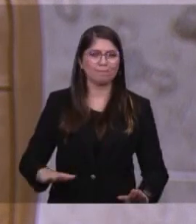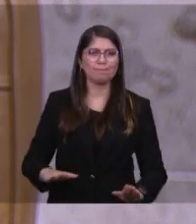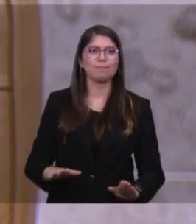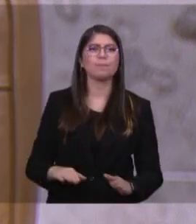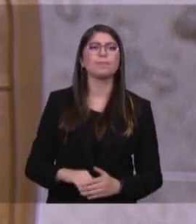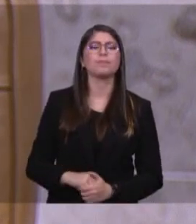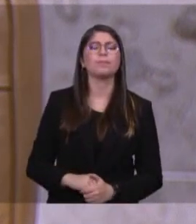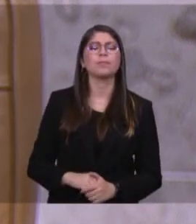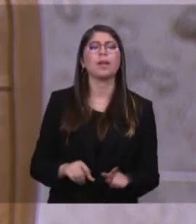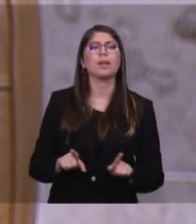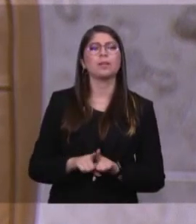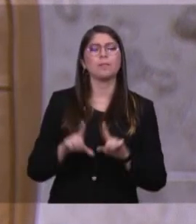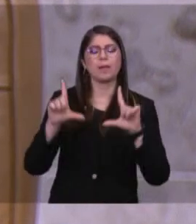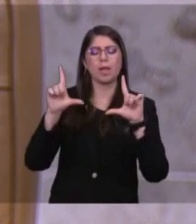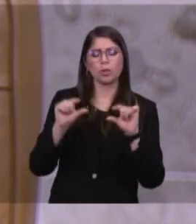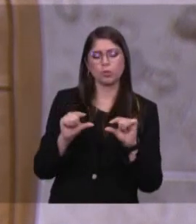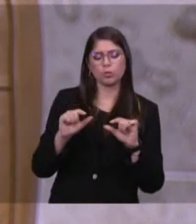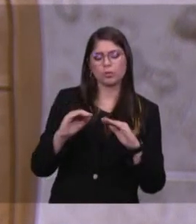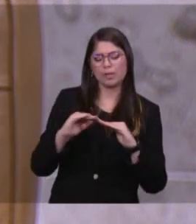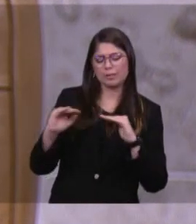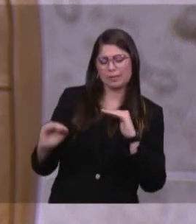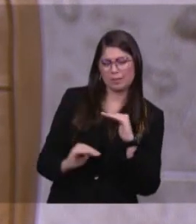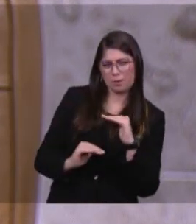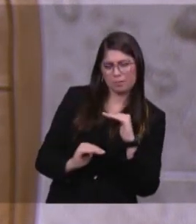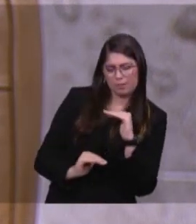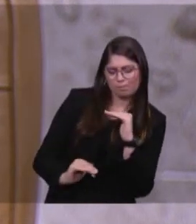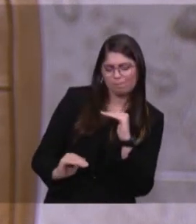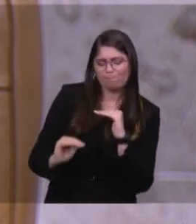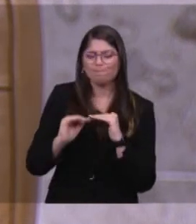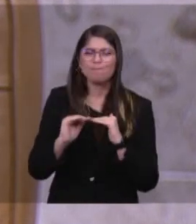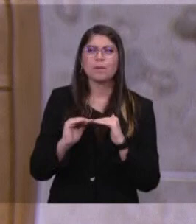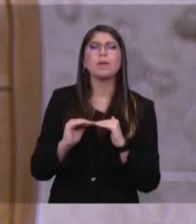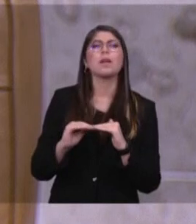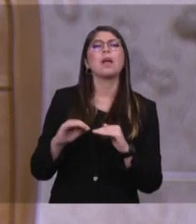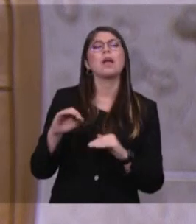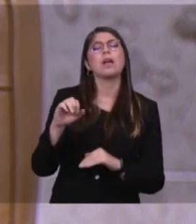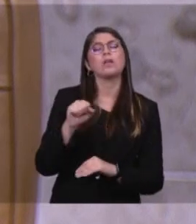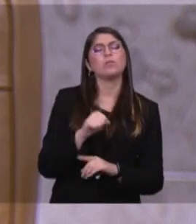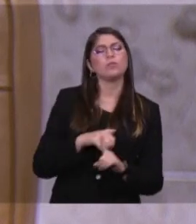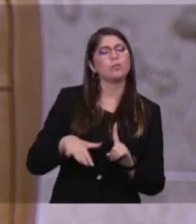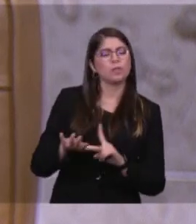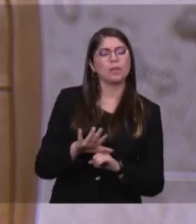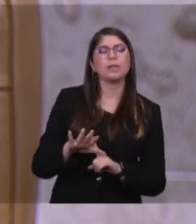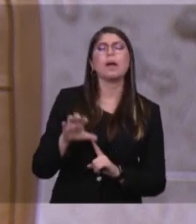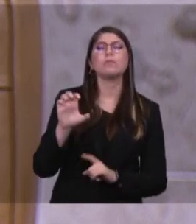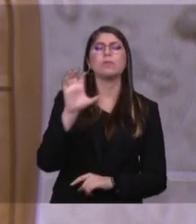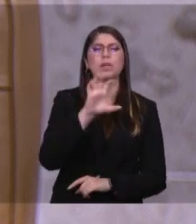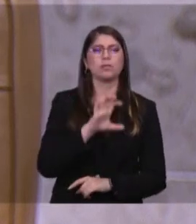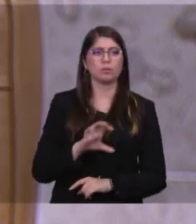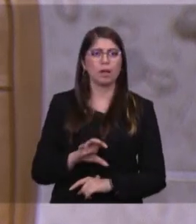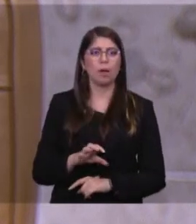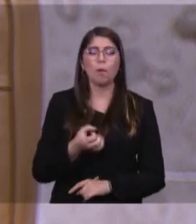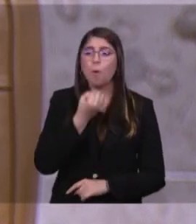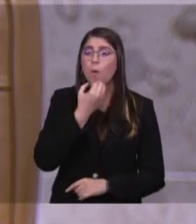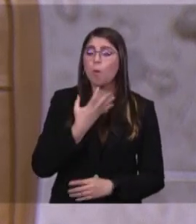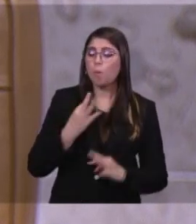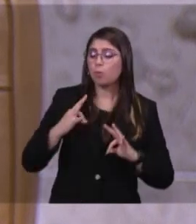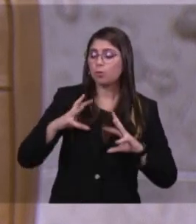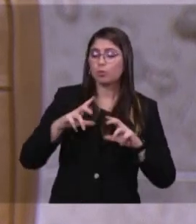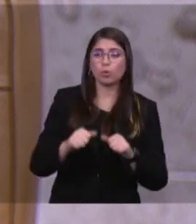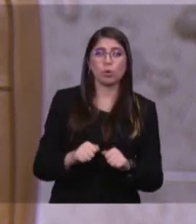marginalização e reduzir as desigualdades sociais e regionais, promover o bem de todos, sem preconceitos de